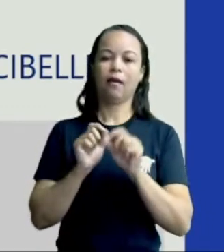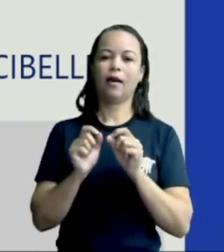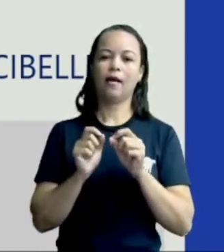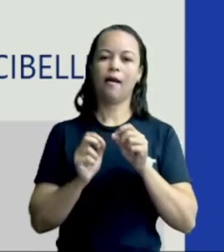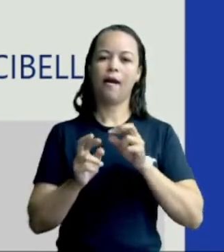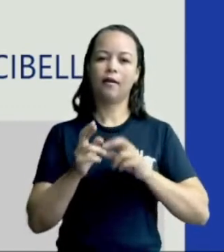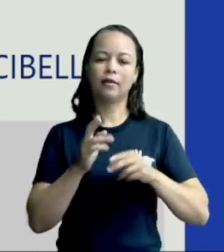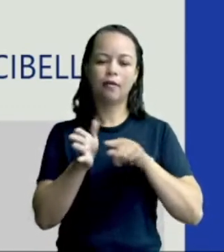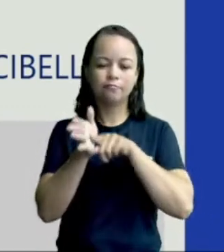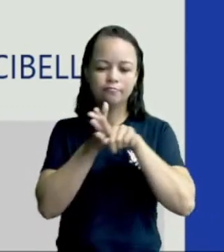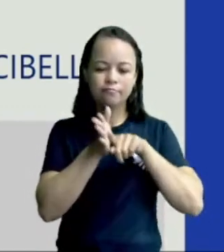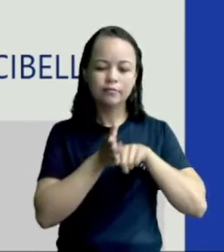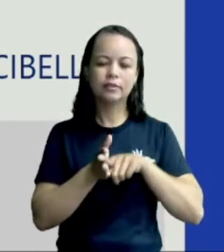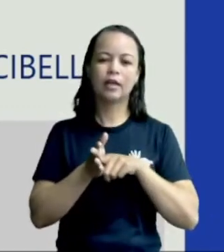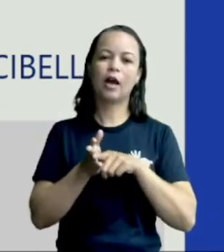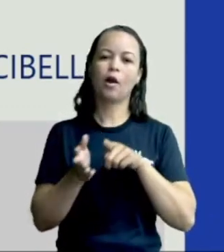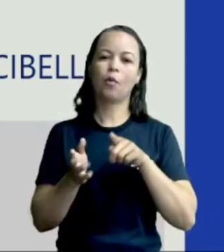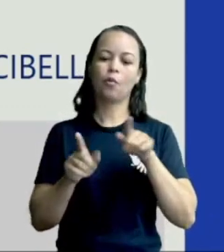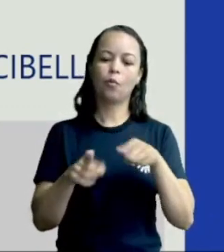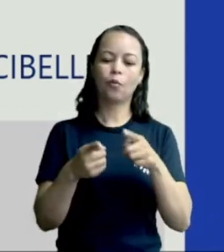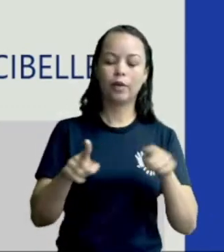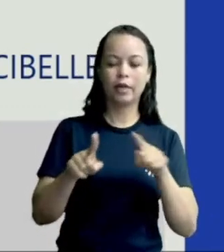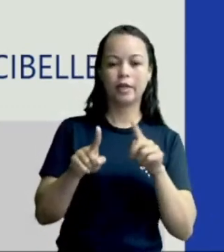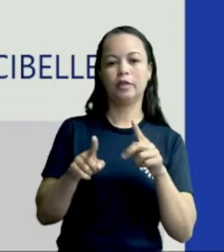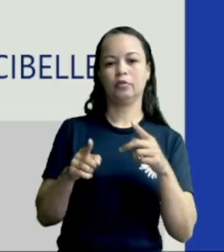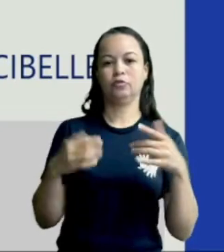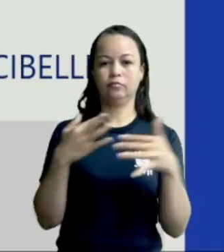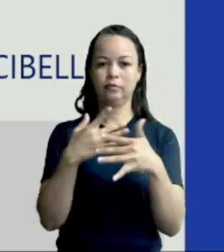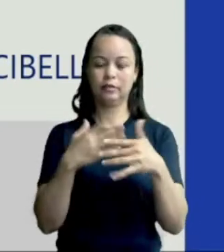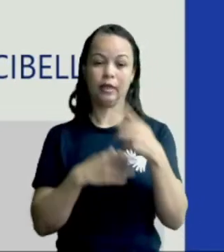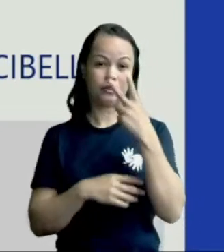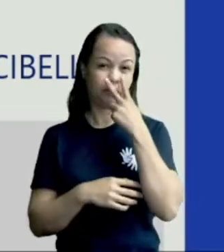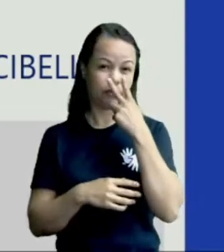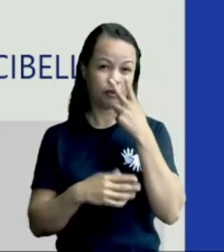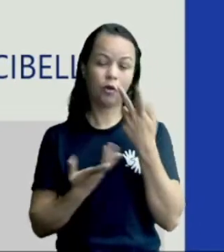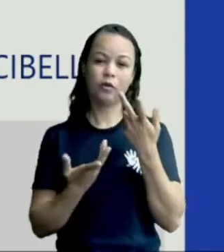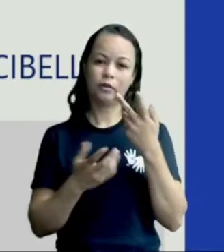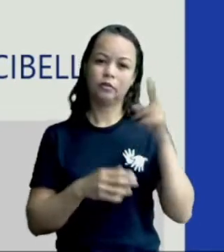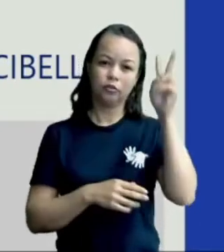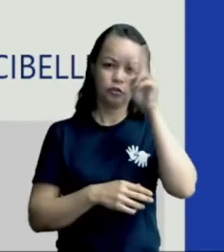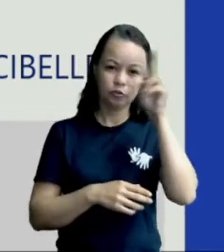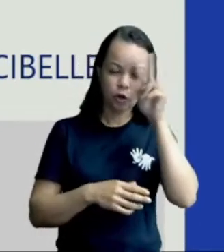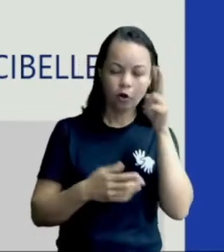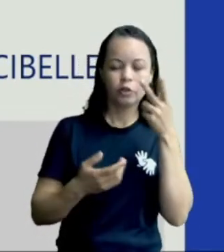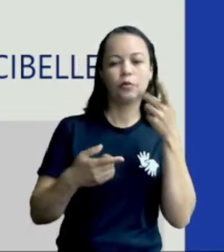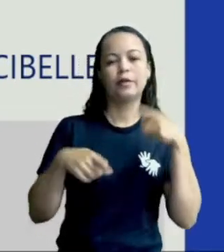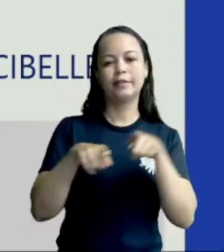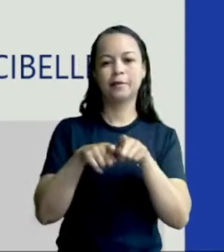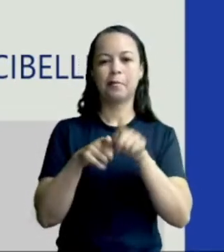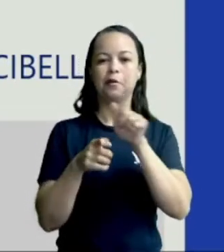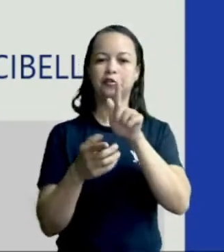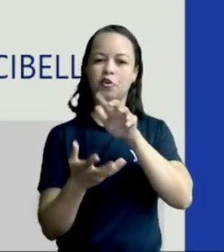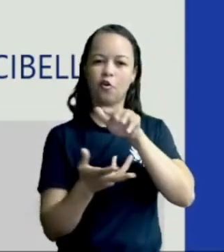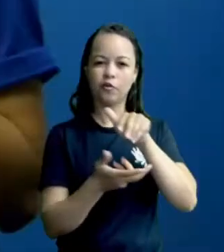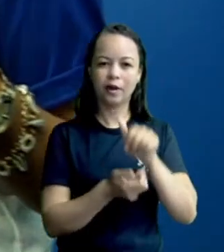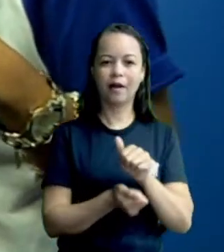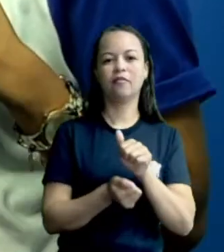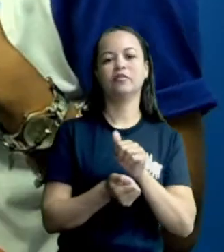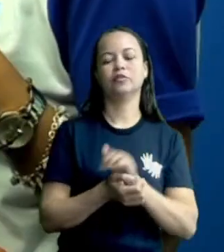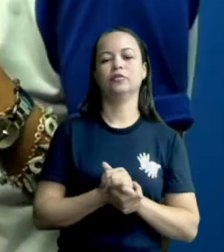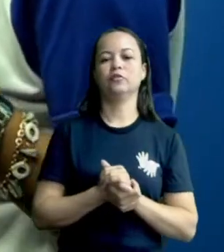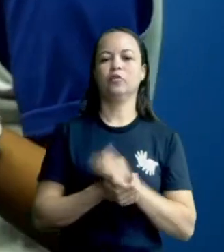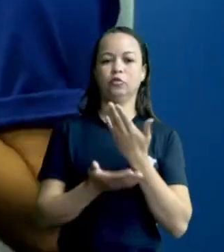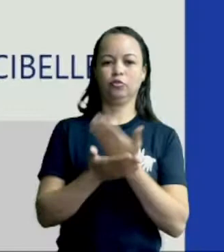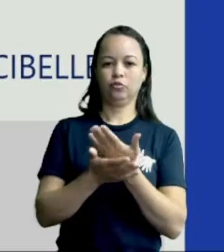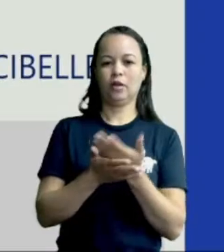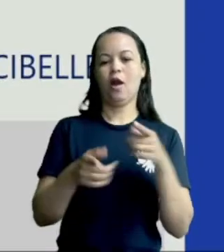o hino da cidade de Vitória de Santo Antão em seu aspecto histórico e geográfico. Vamos aí estudar o